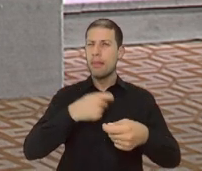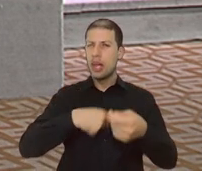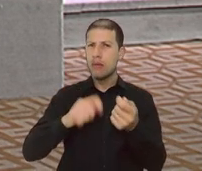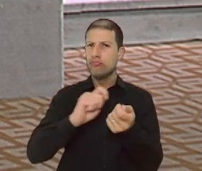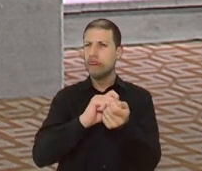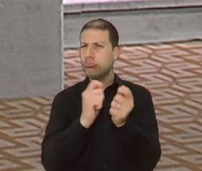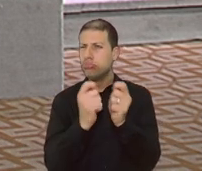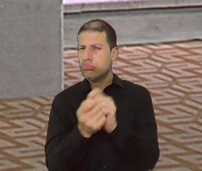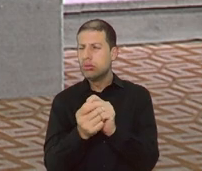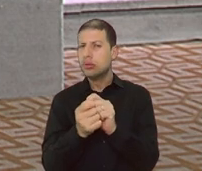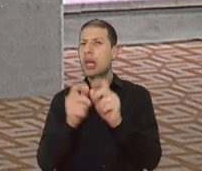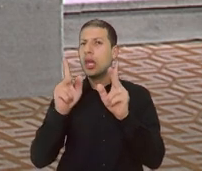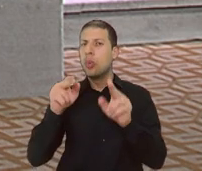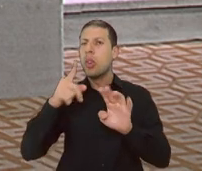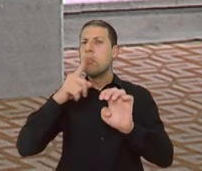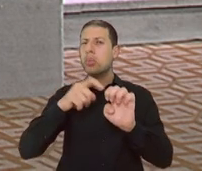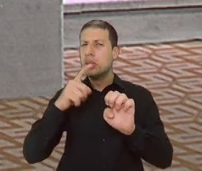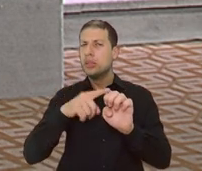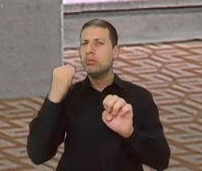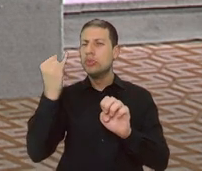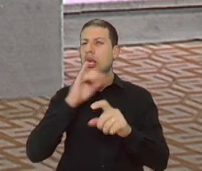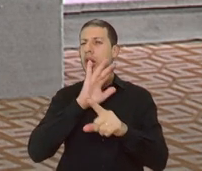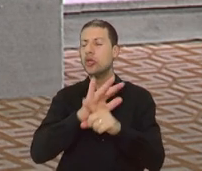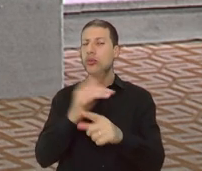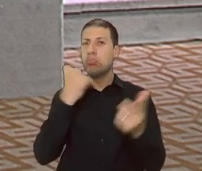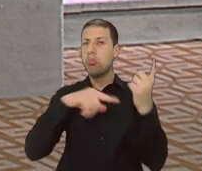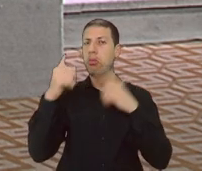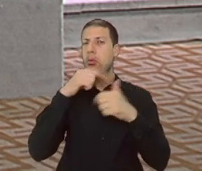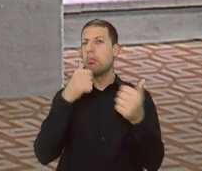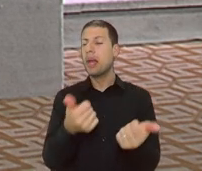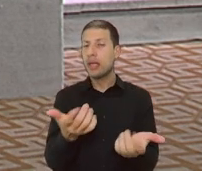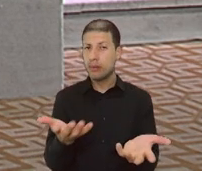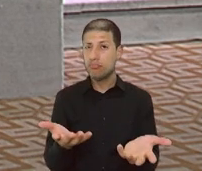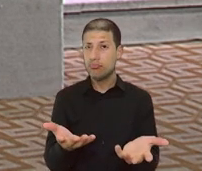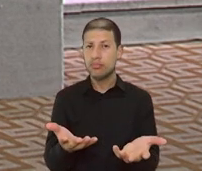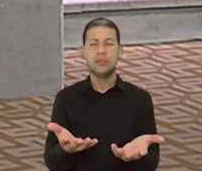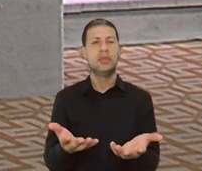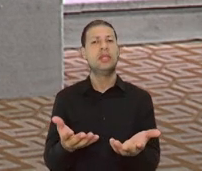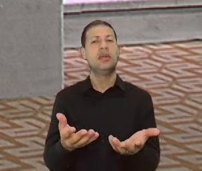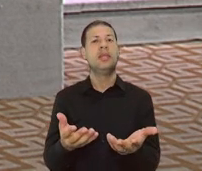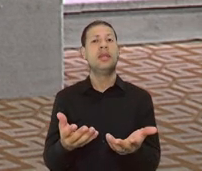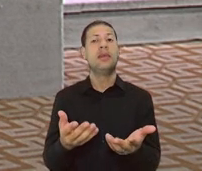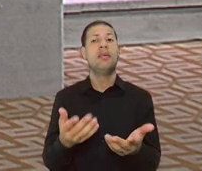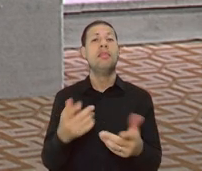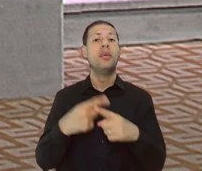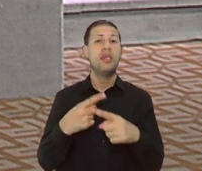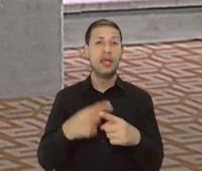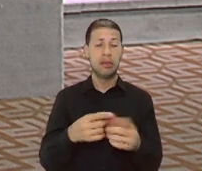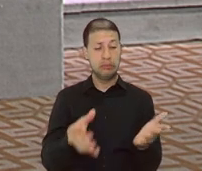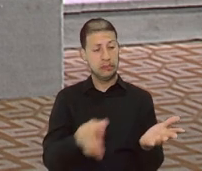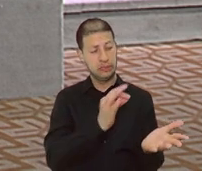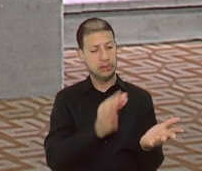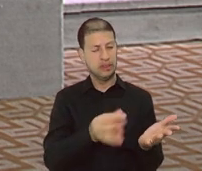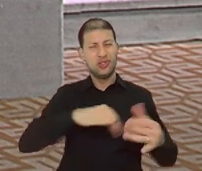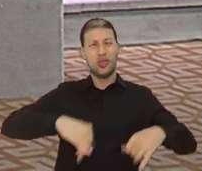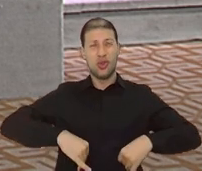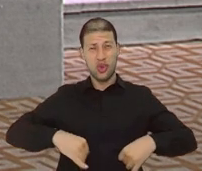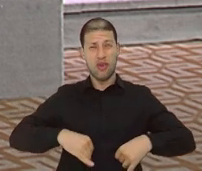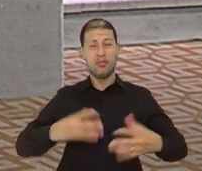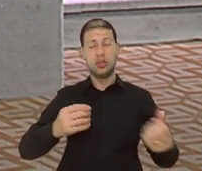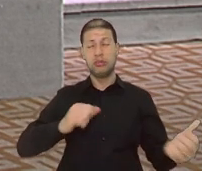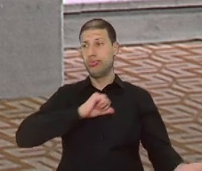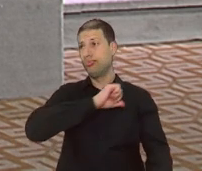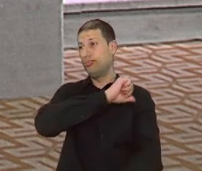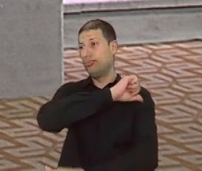quantas quantas empreendedores necessários para a história de sucesso para que não tenham portfólios não sofram tanto com variações econômicas